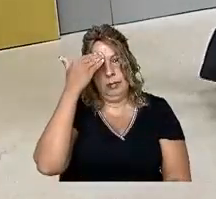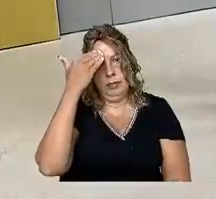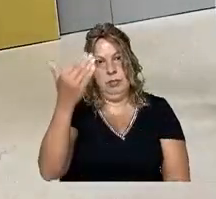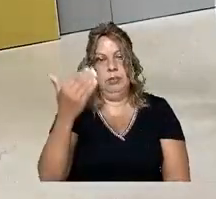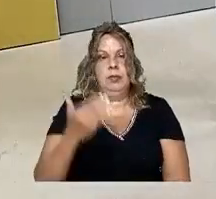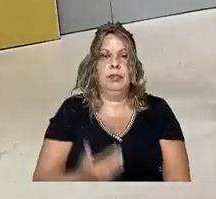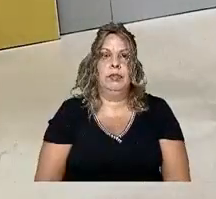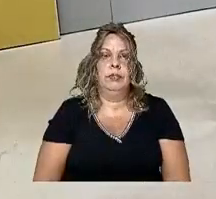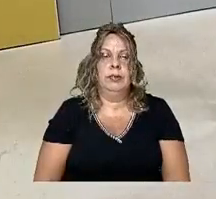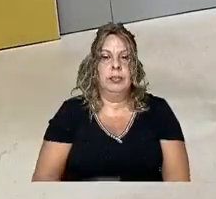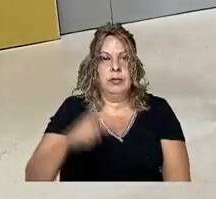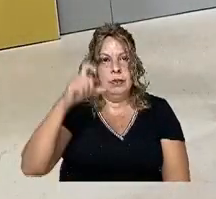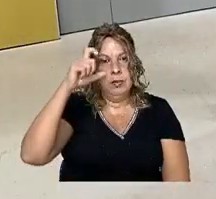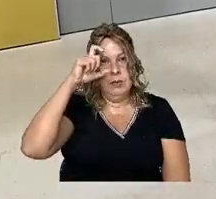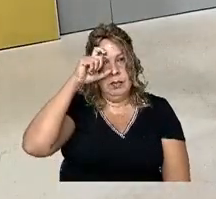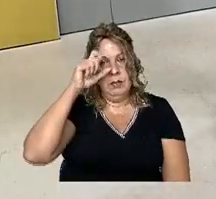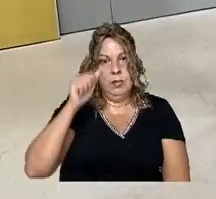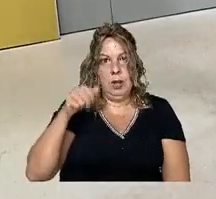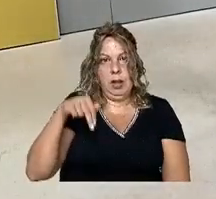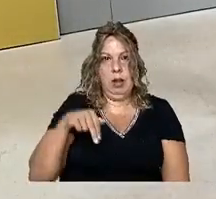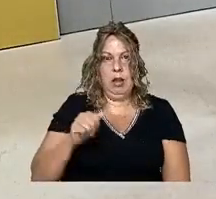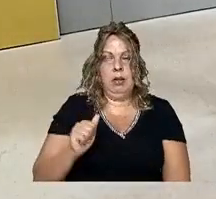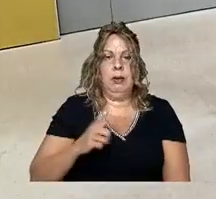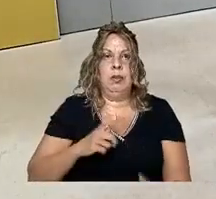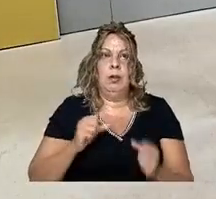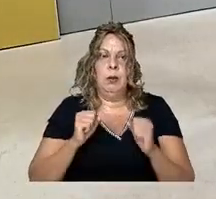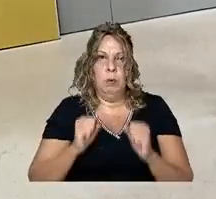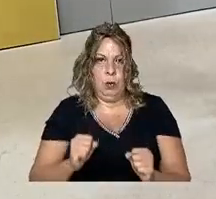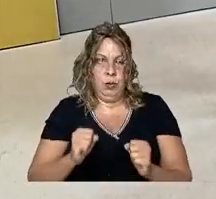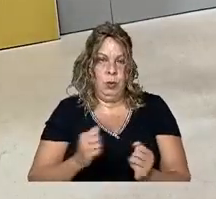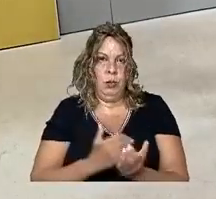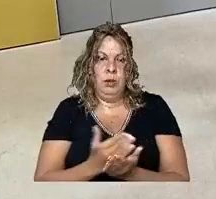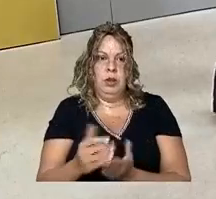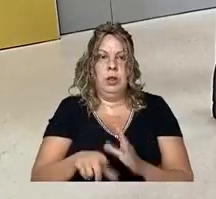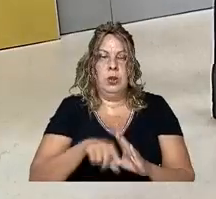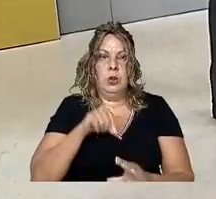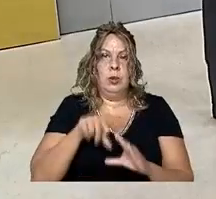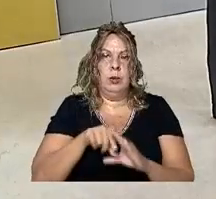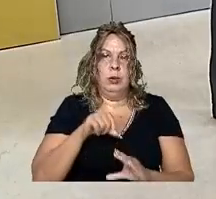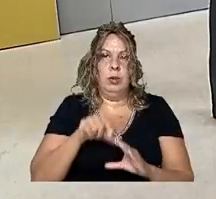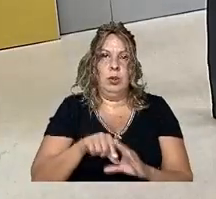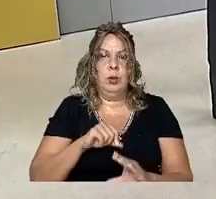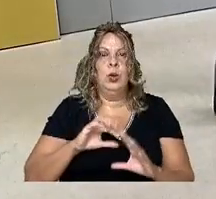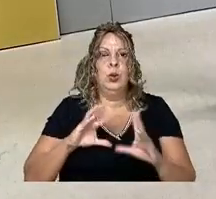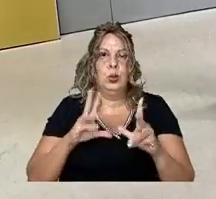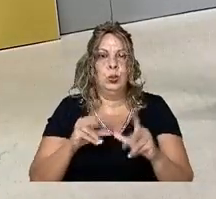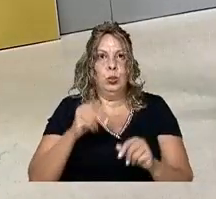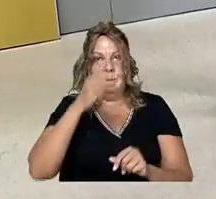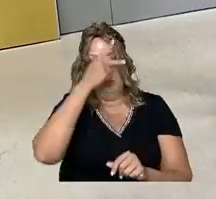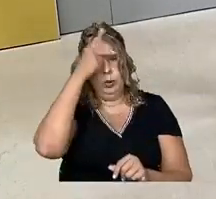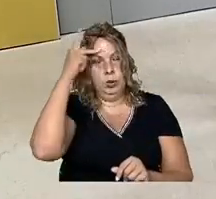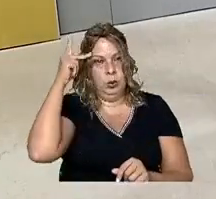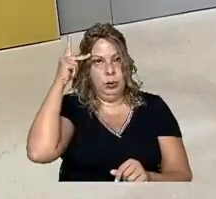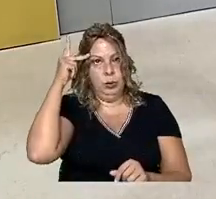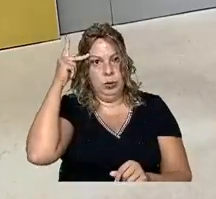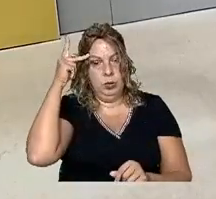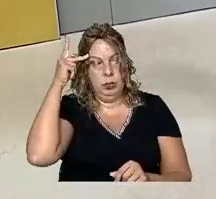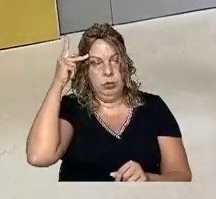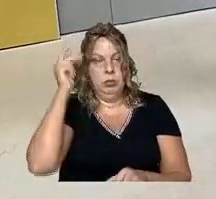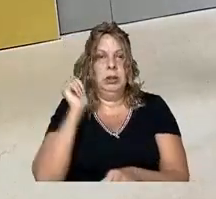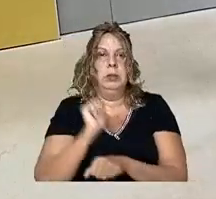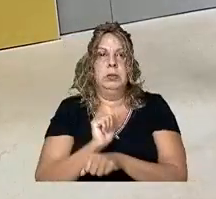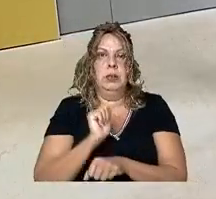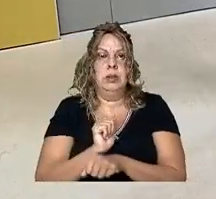da Ana Carolina, a gente já pode começar os sorteios do programa de hoje, porque a turma toda está na expectativa, não é, Júnior? Está todo